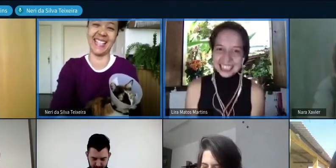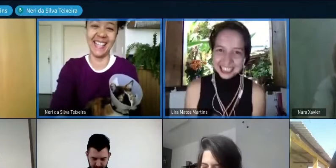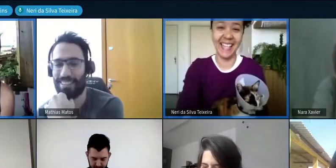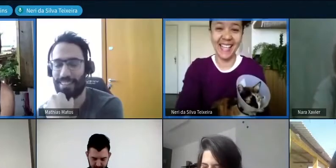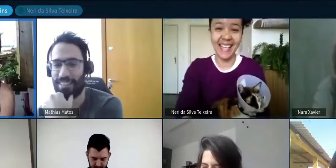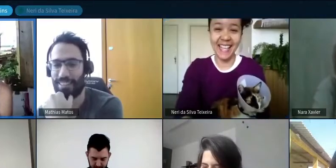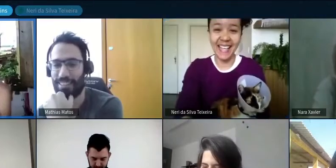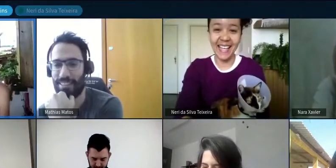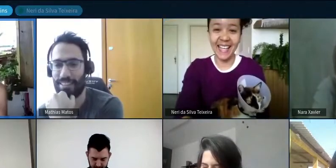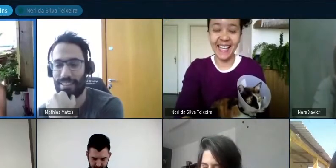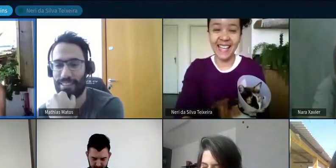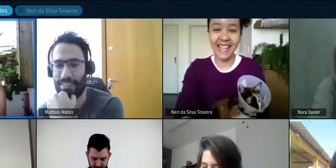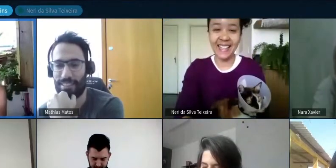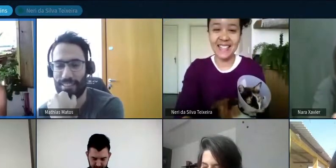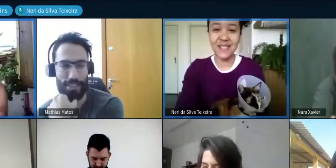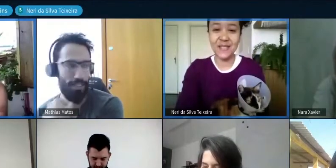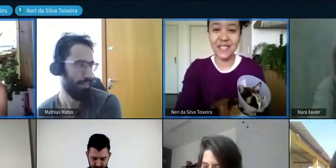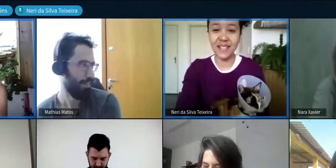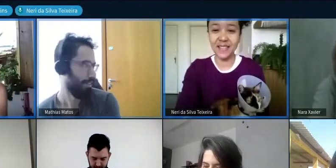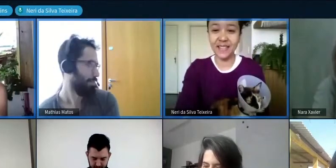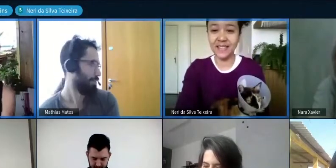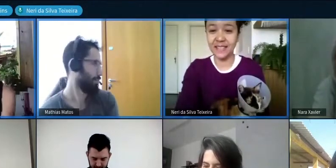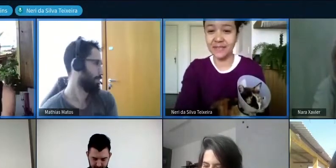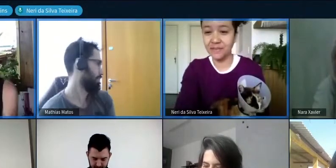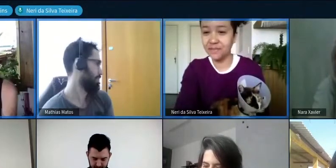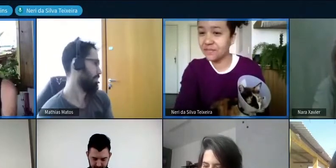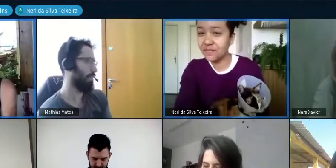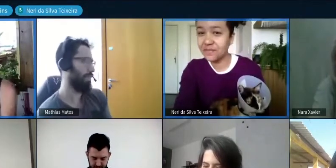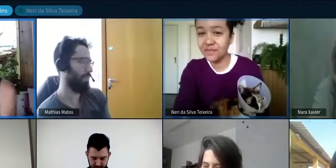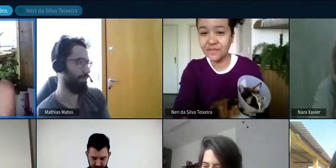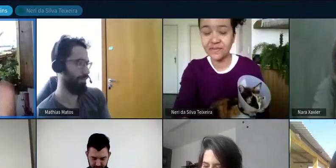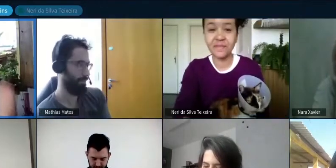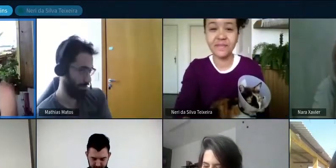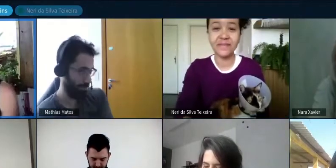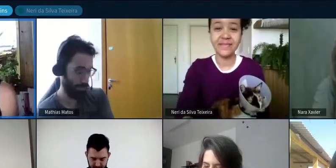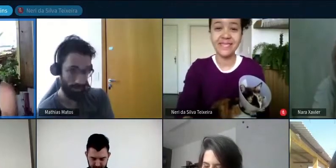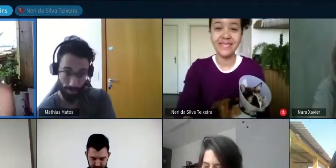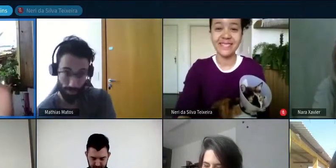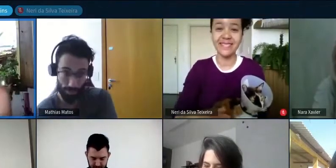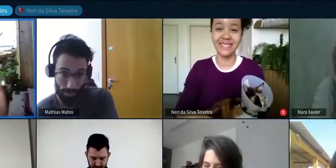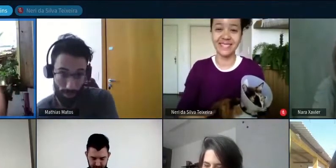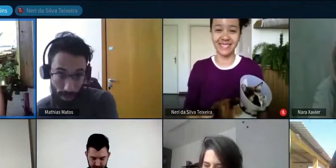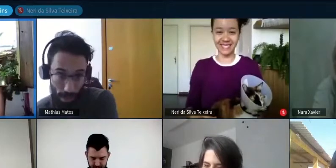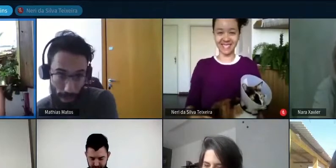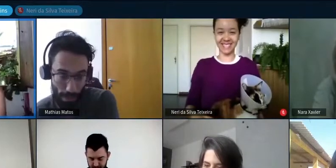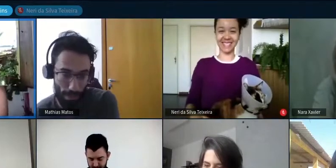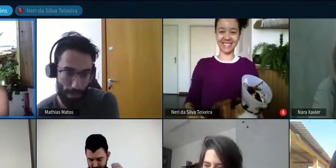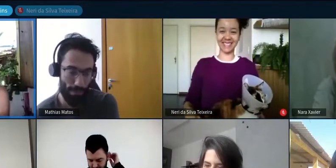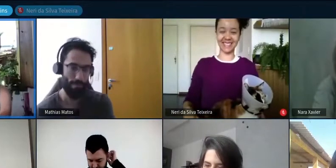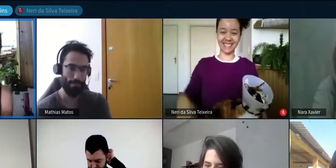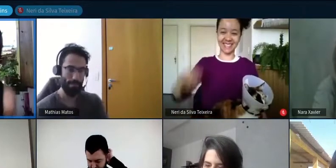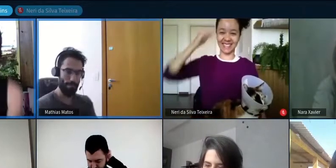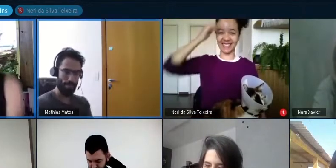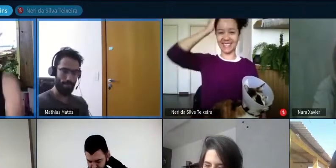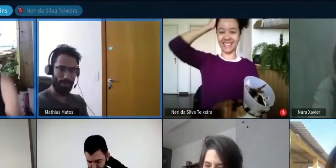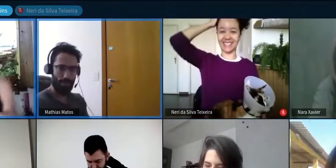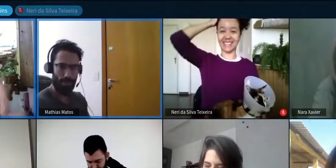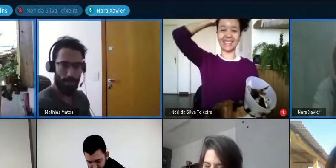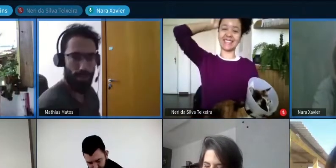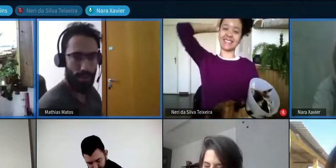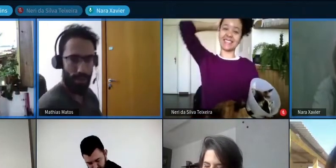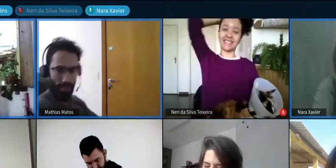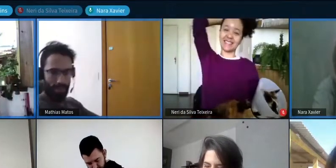presidencial. Gente, é que agora eu moro numa suíte, então suíte assim, né? Ela tem que ser presidencial, né? Porque a gente mora numa